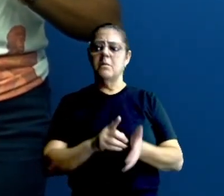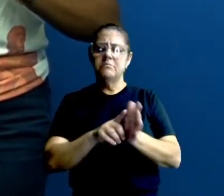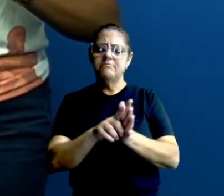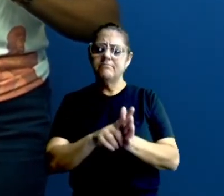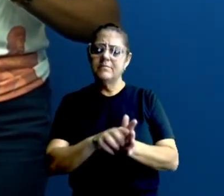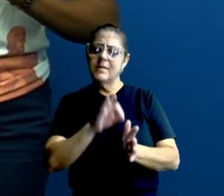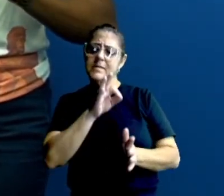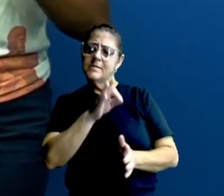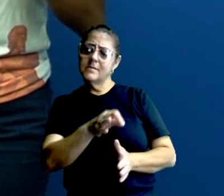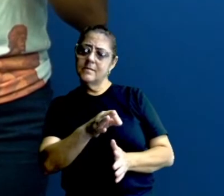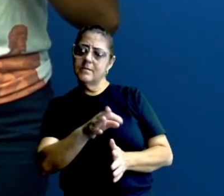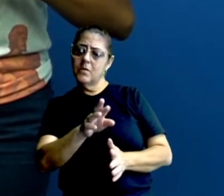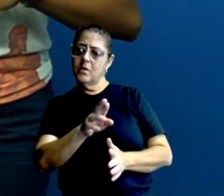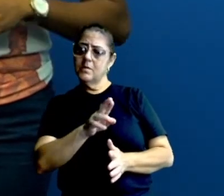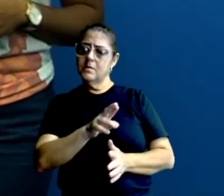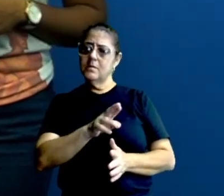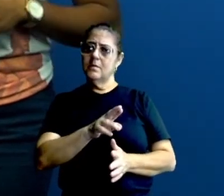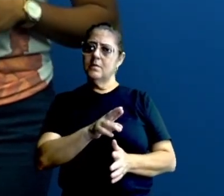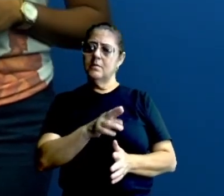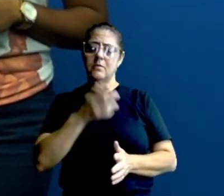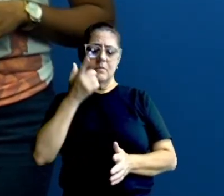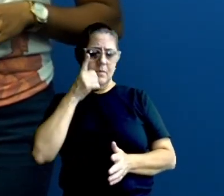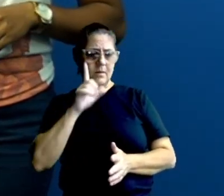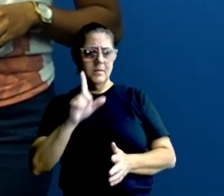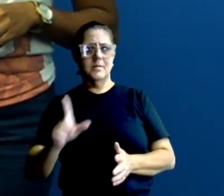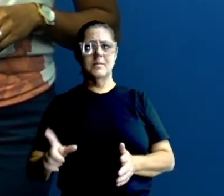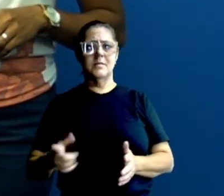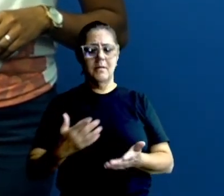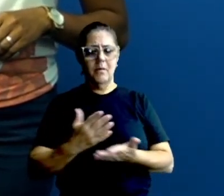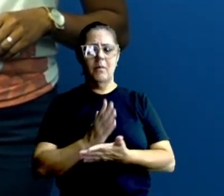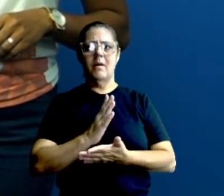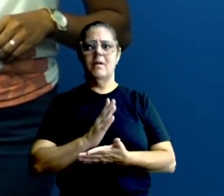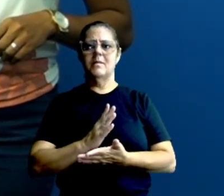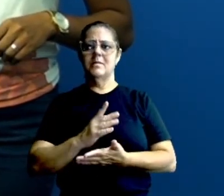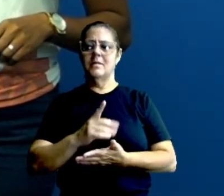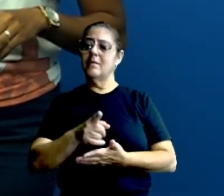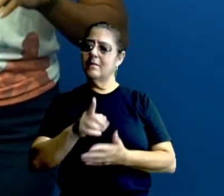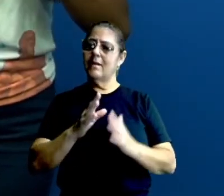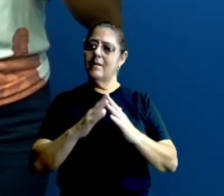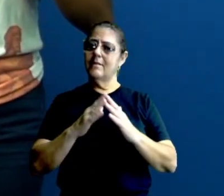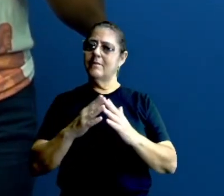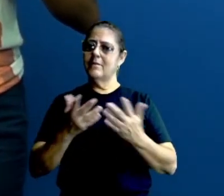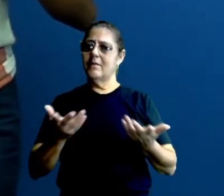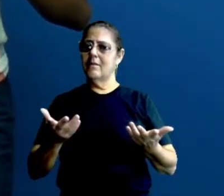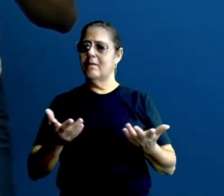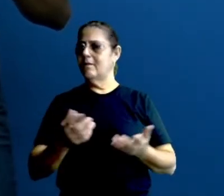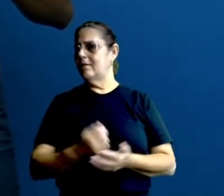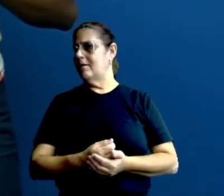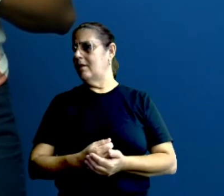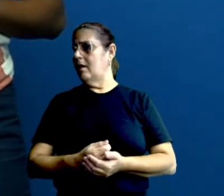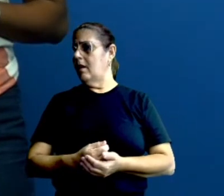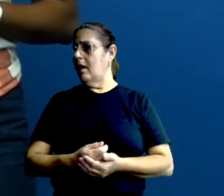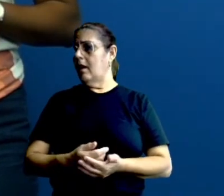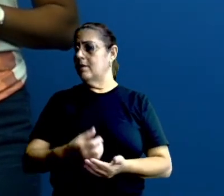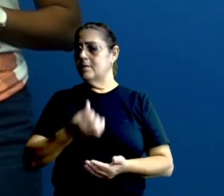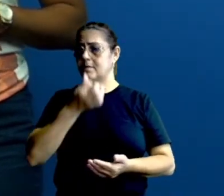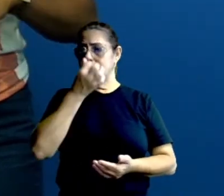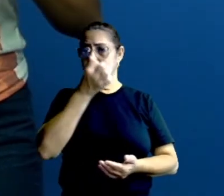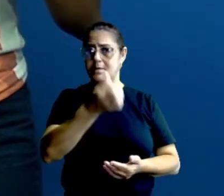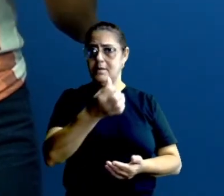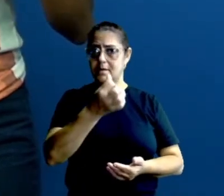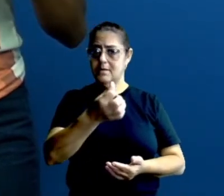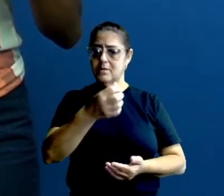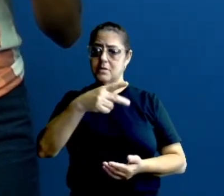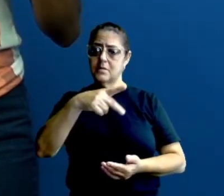verificando as respostas agora vê aí você se acertou ver se você de casa também acertou olha seis